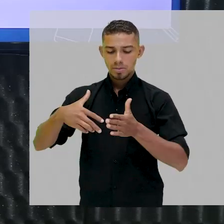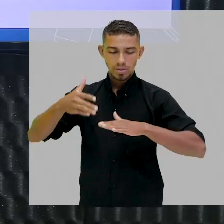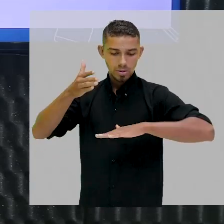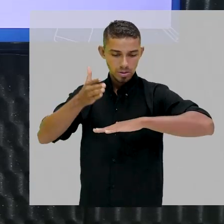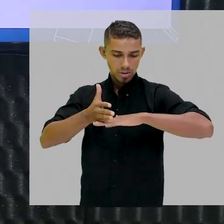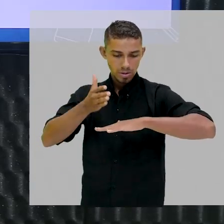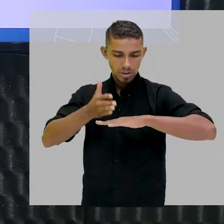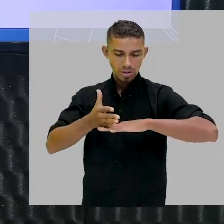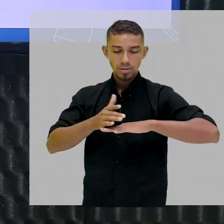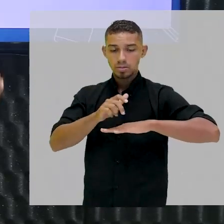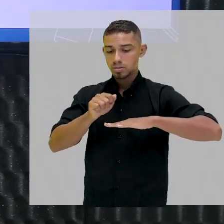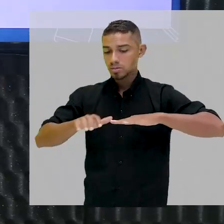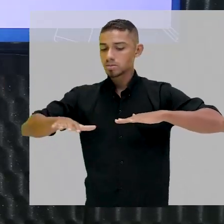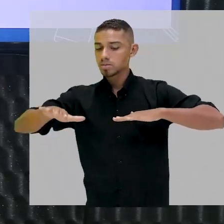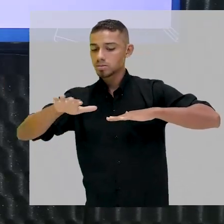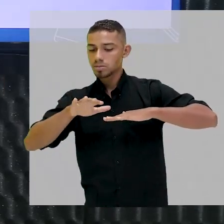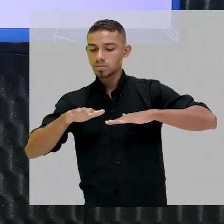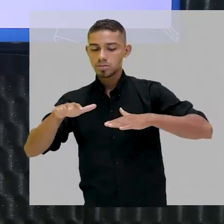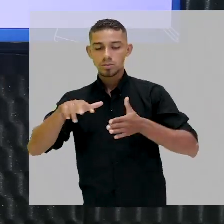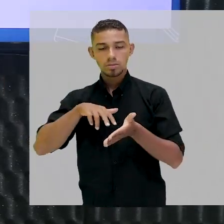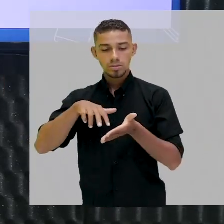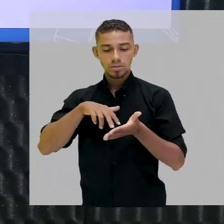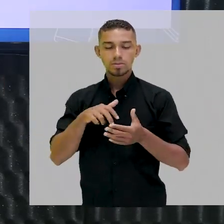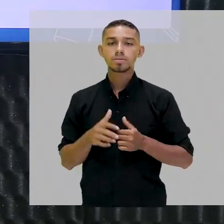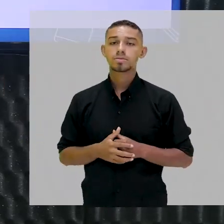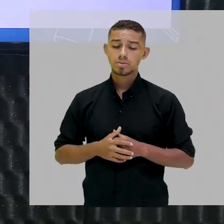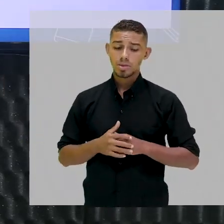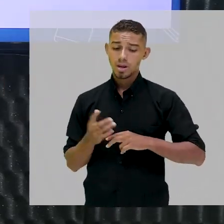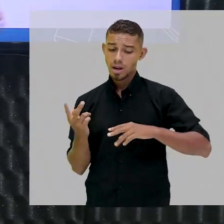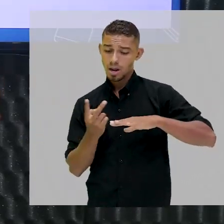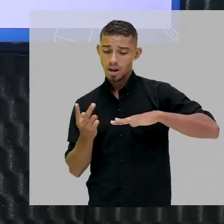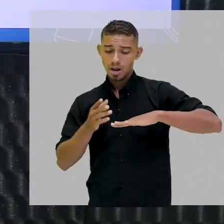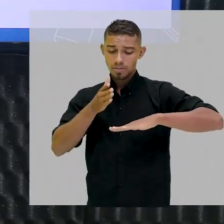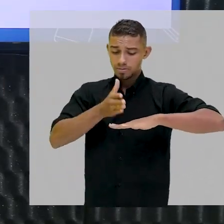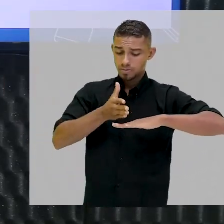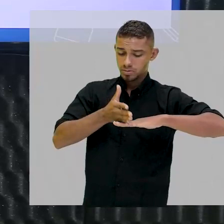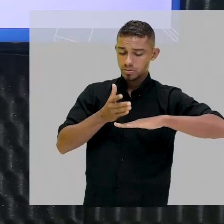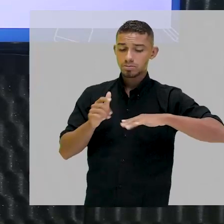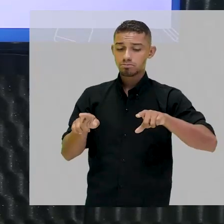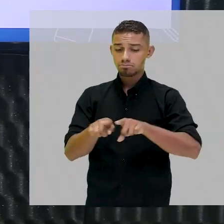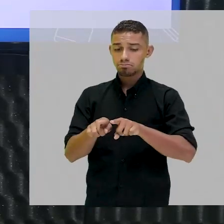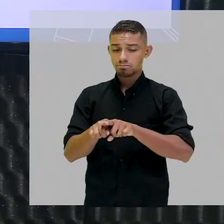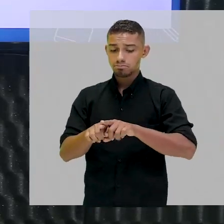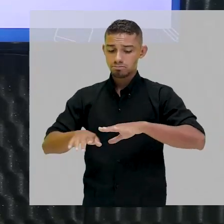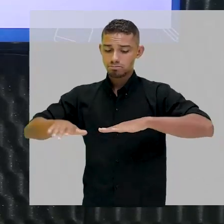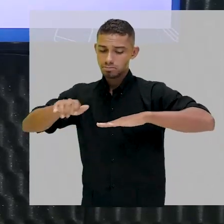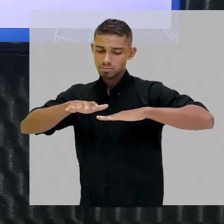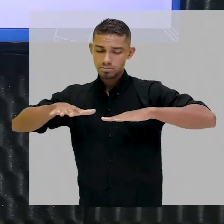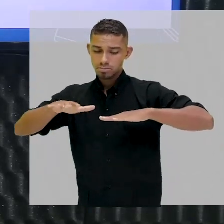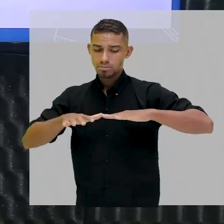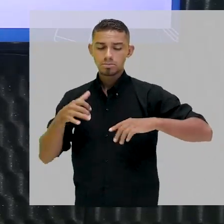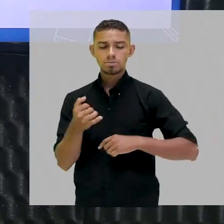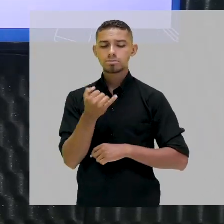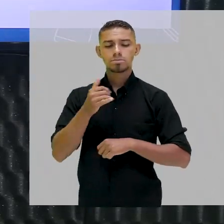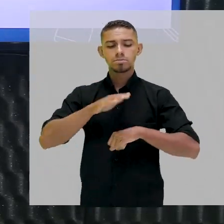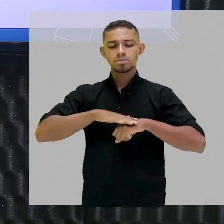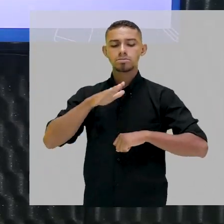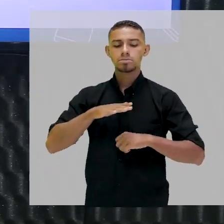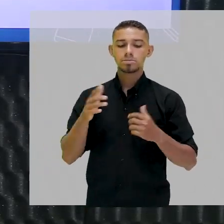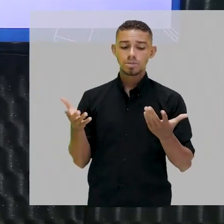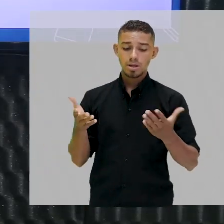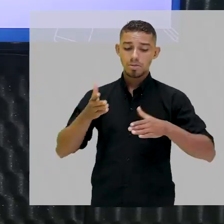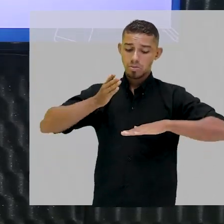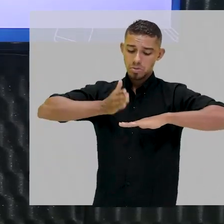moderna e na dança contemporânea. Essas duas aqui são as que mais nos importam, porque a dança moderna ela